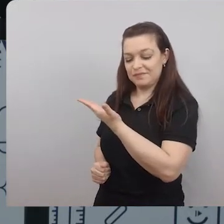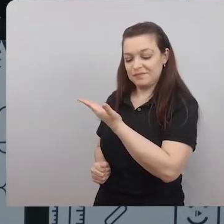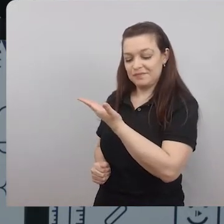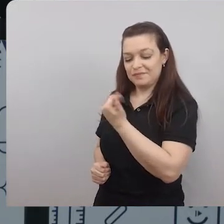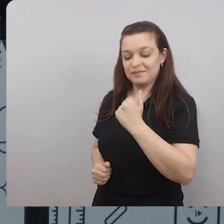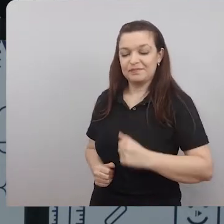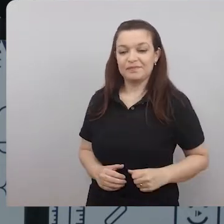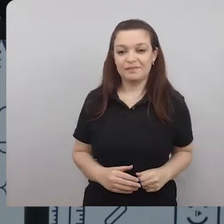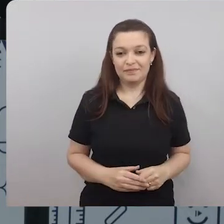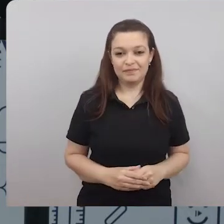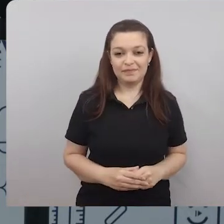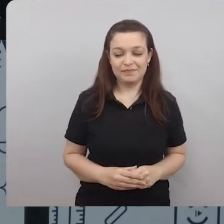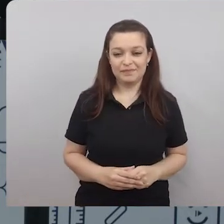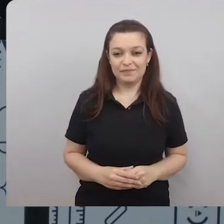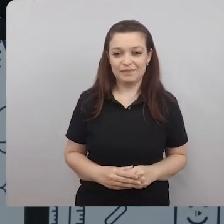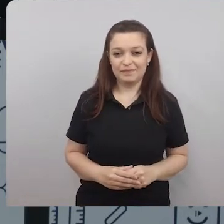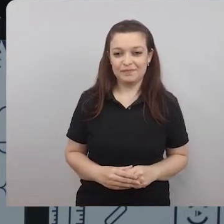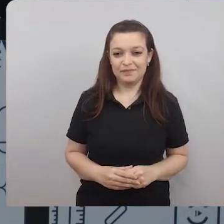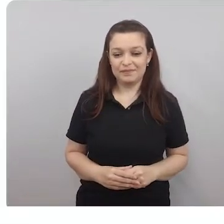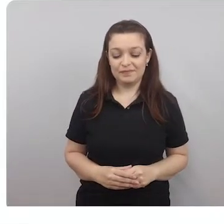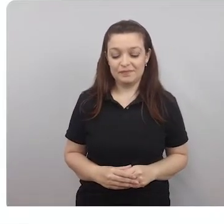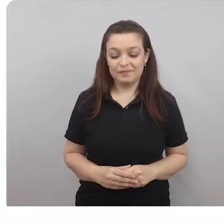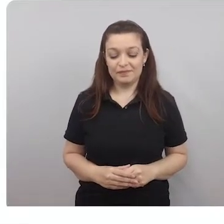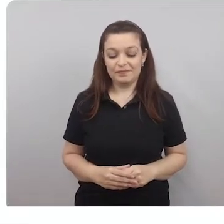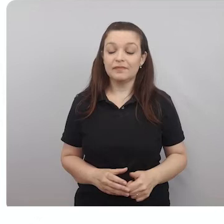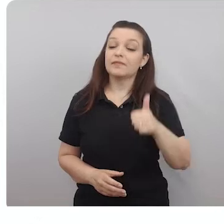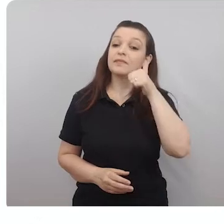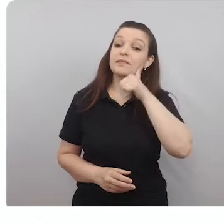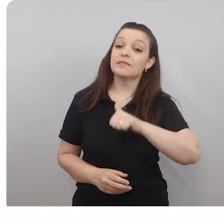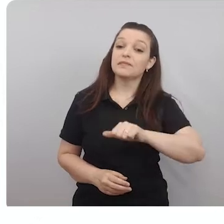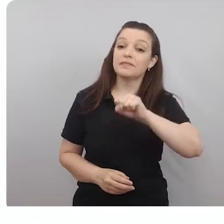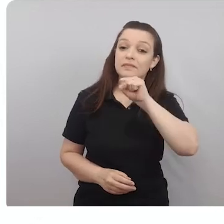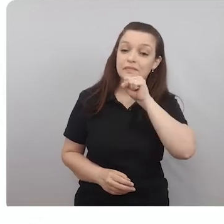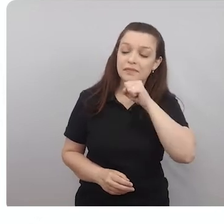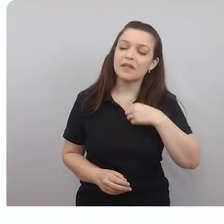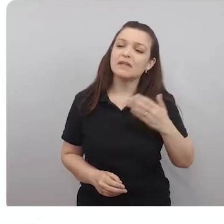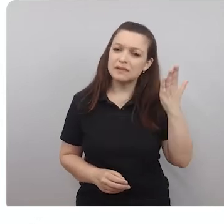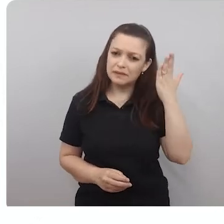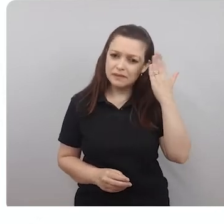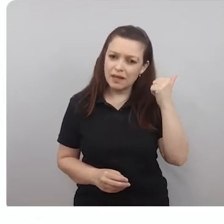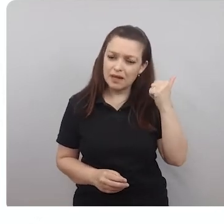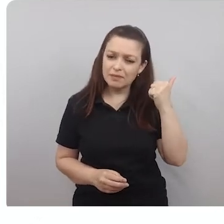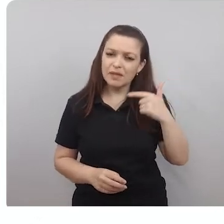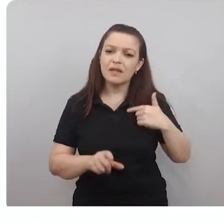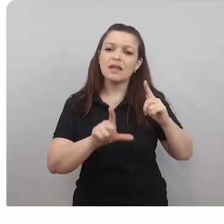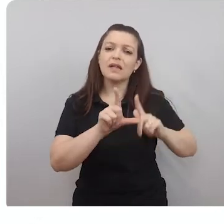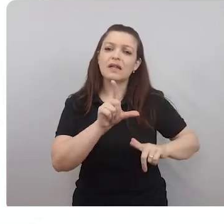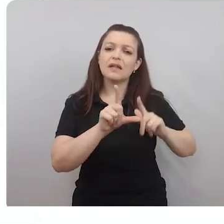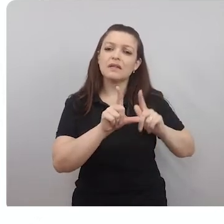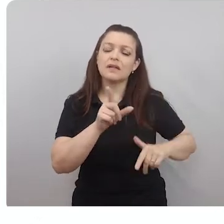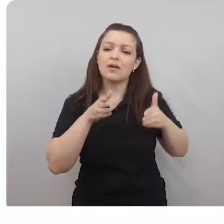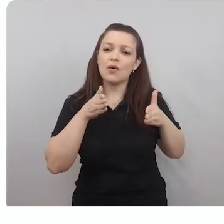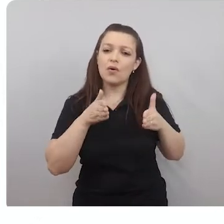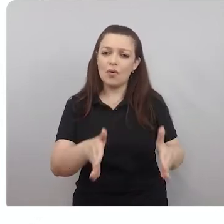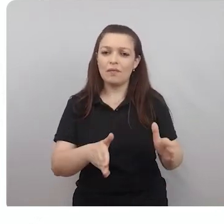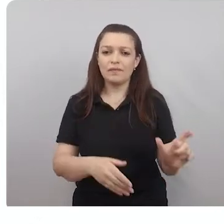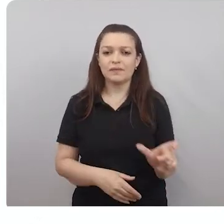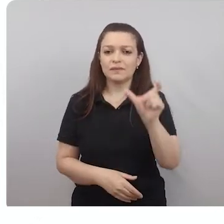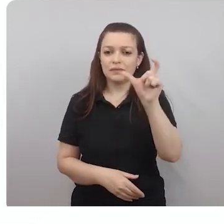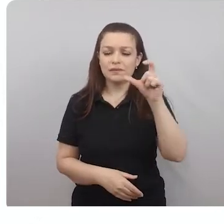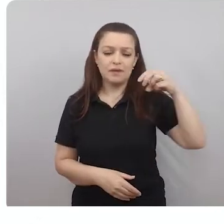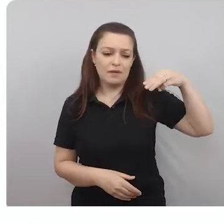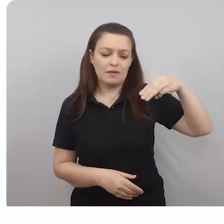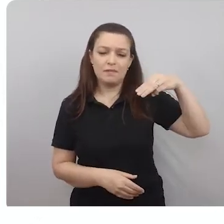vocês. A mãe, vocês sabem que letra que começa